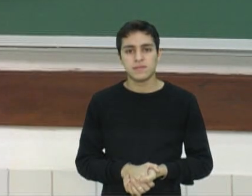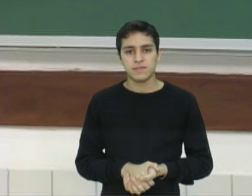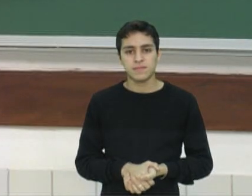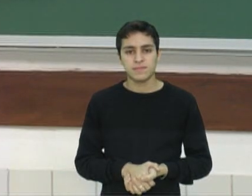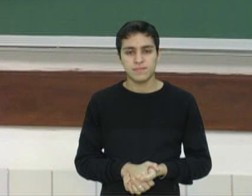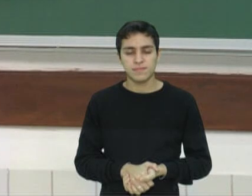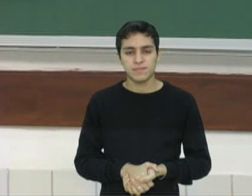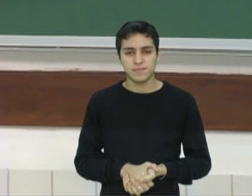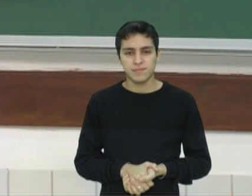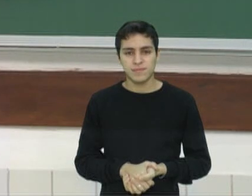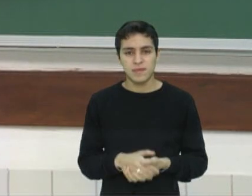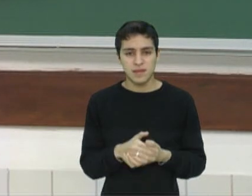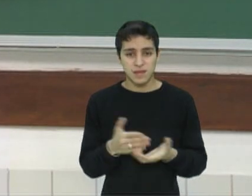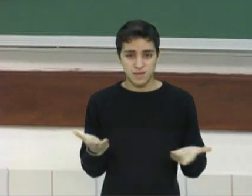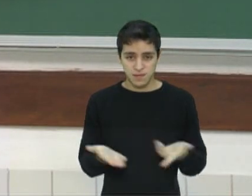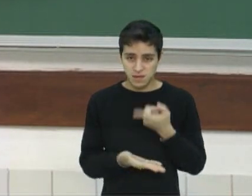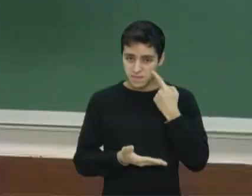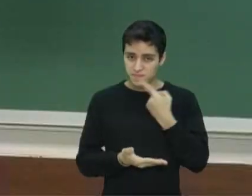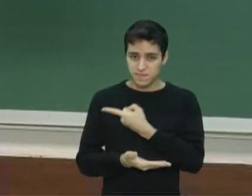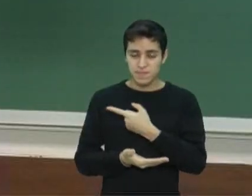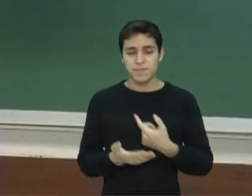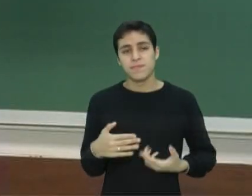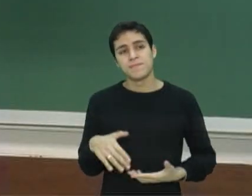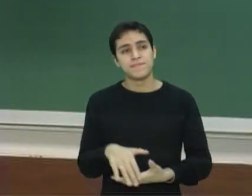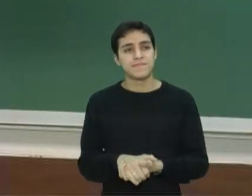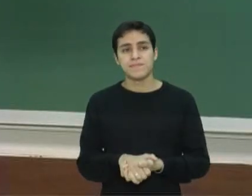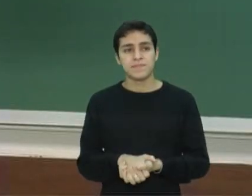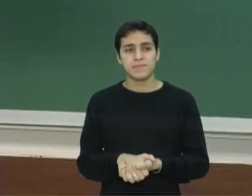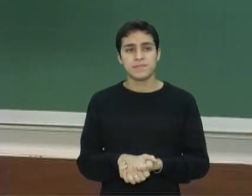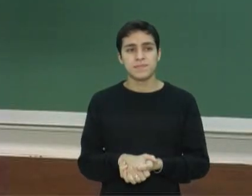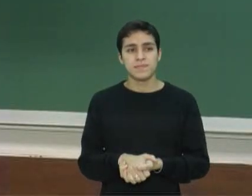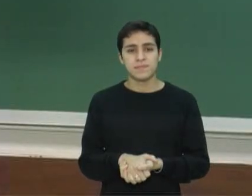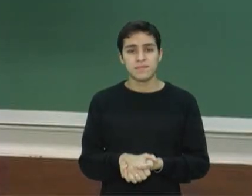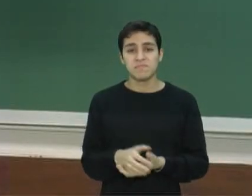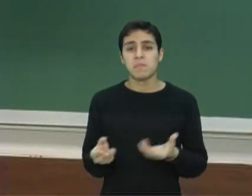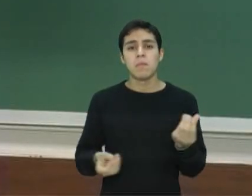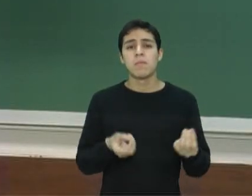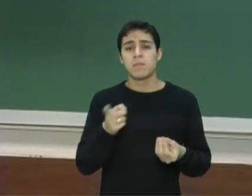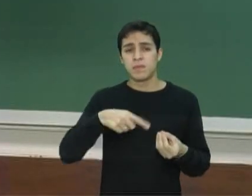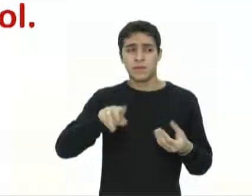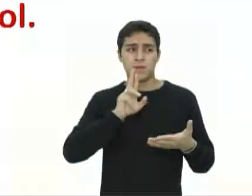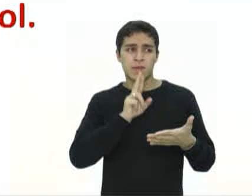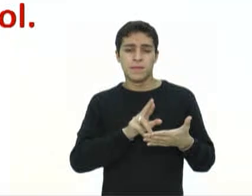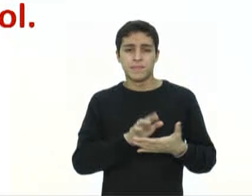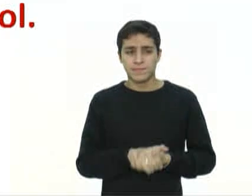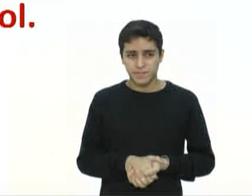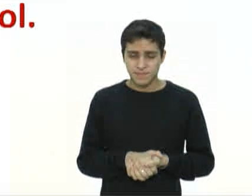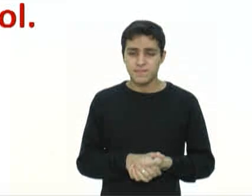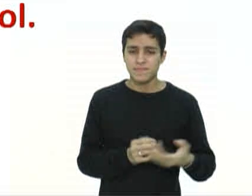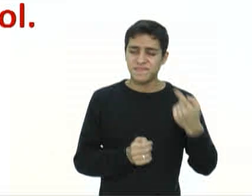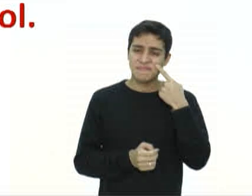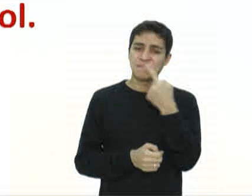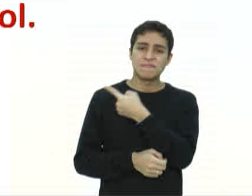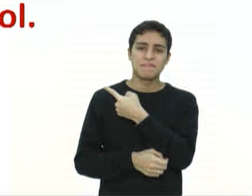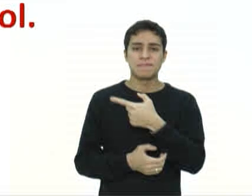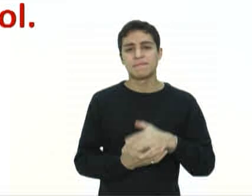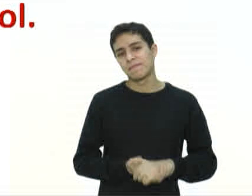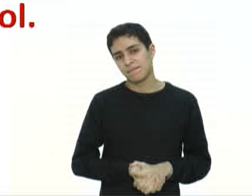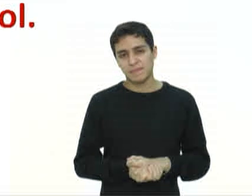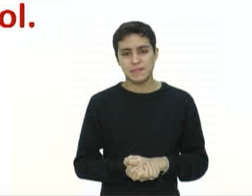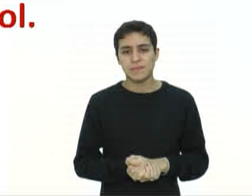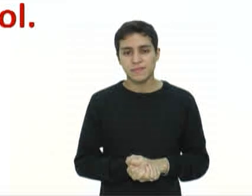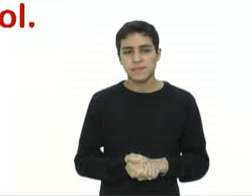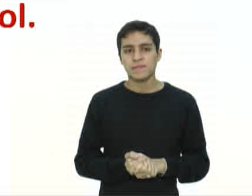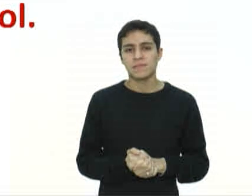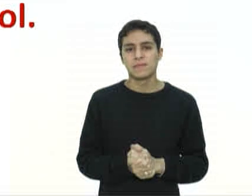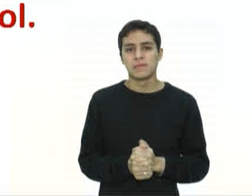Muy bien, vamos a ver entonces cómo se quedó ahí tu respuesta. ¿Por qué Gaturro puntuó cero? La